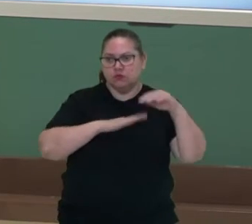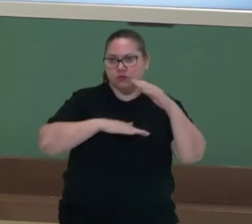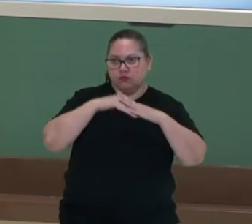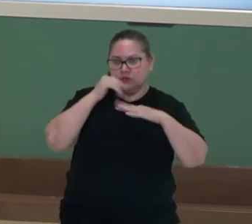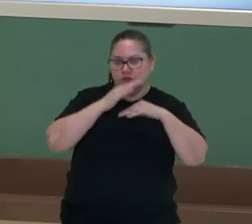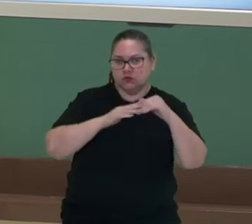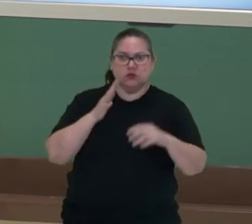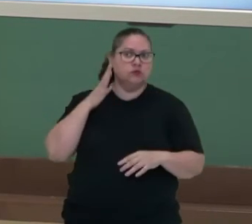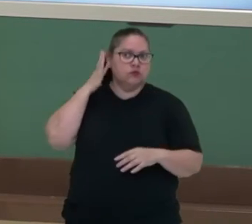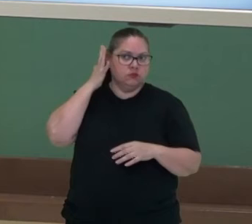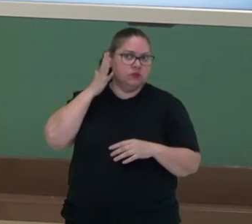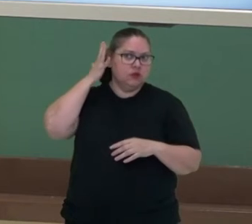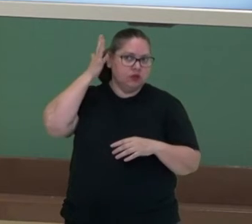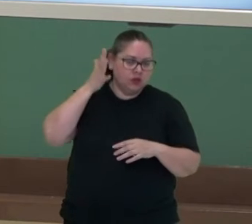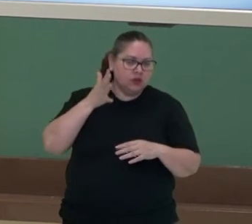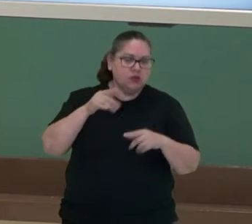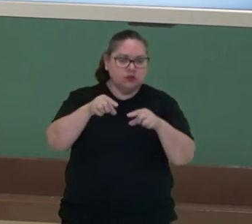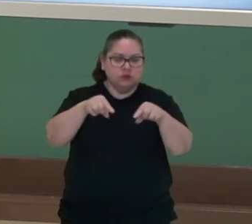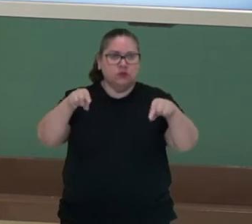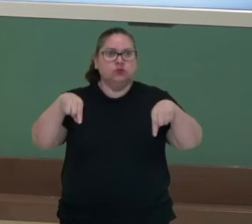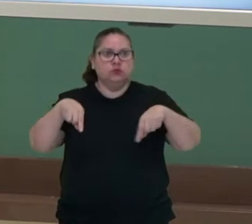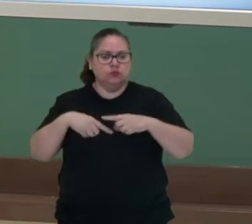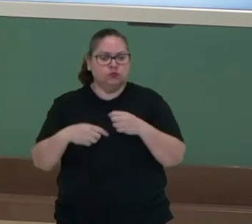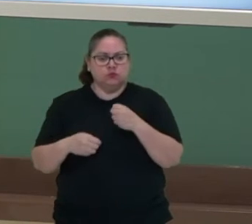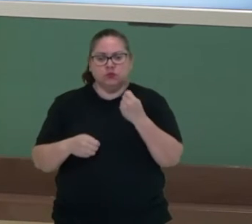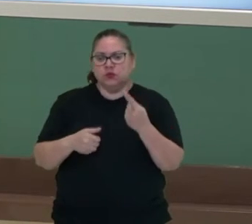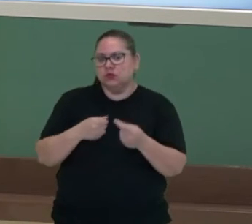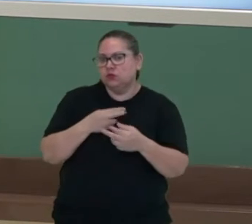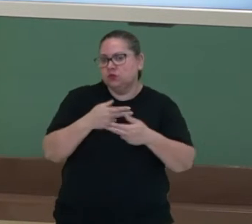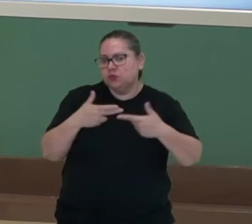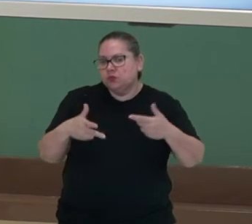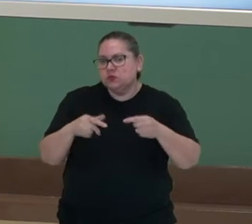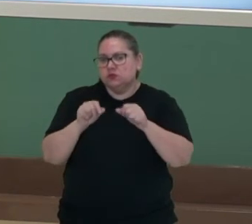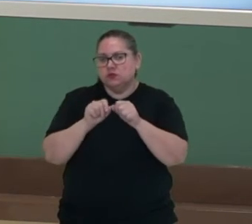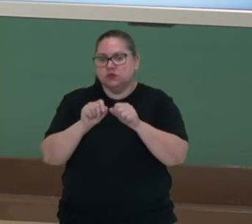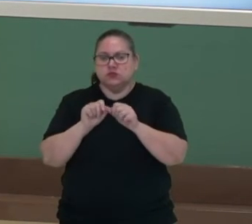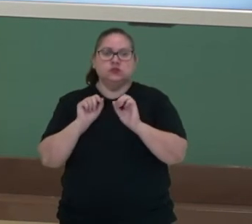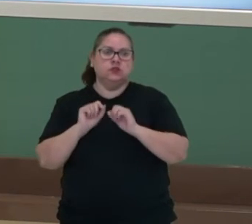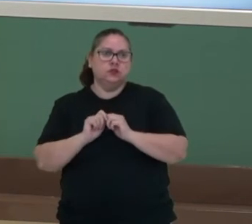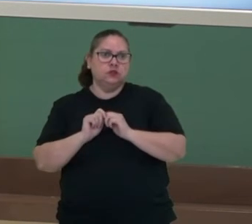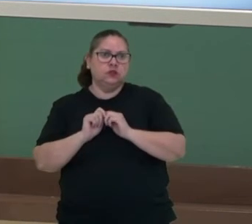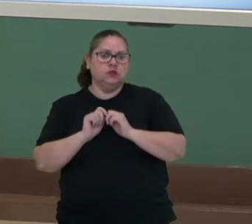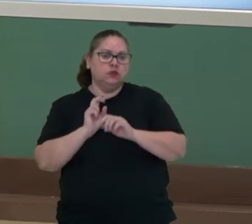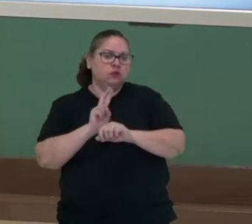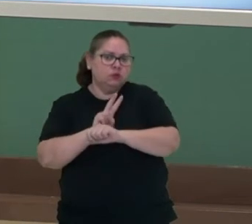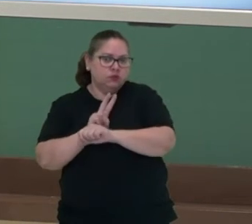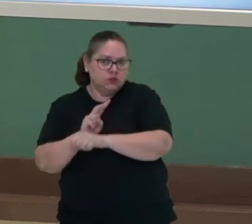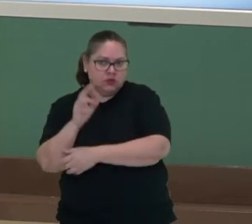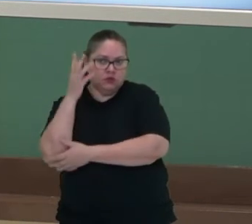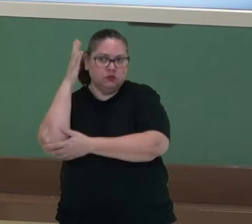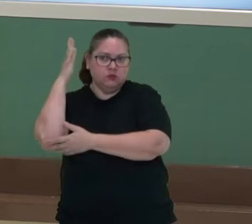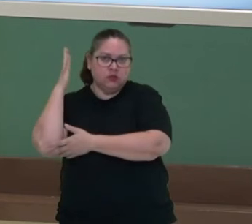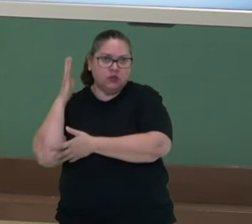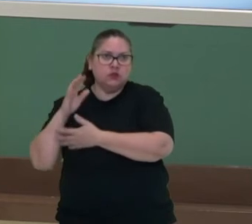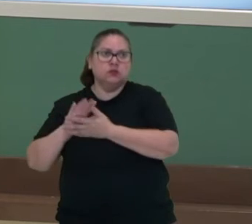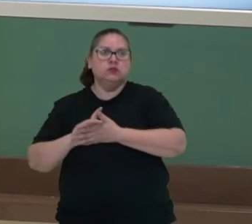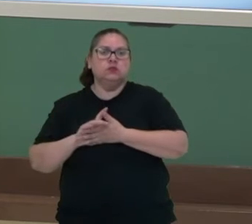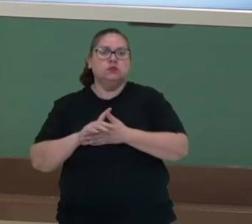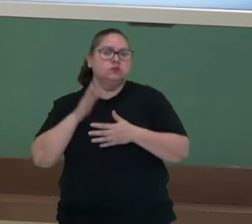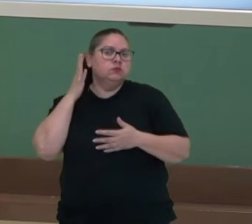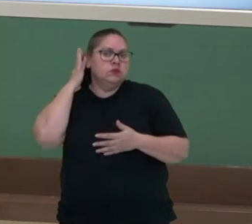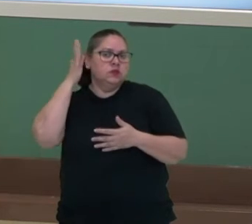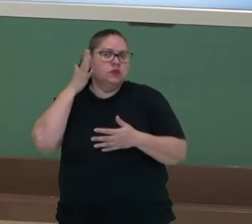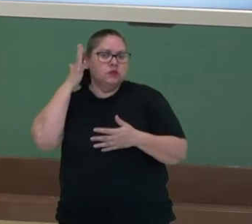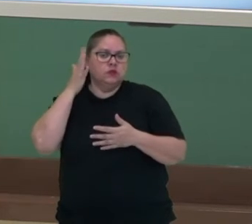vir dar uma palestra para a turma, né, de pequenas ações, de ações que a gente possa ter pela preservação do meio ambiente, palestras